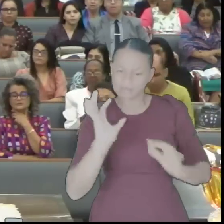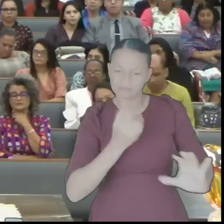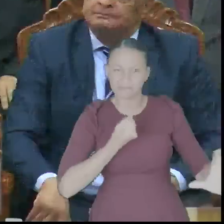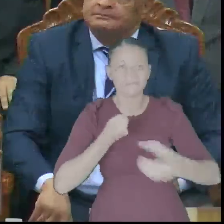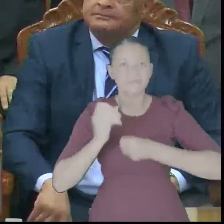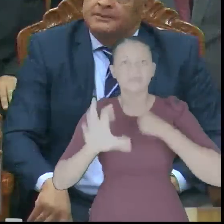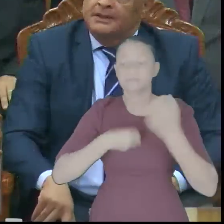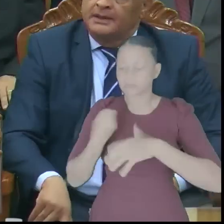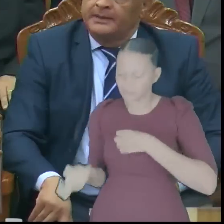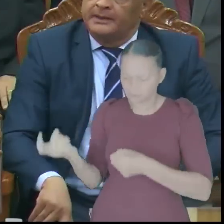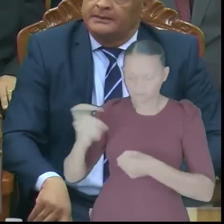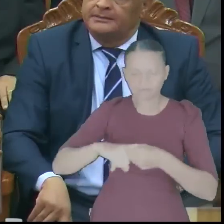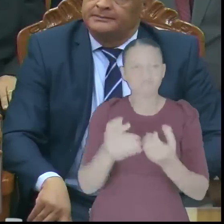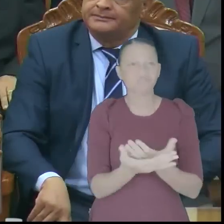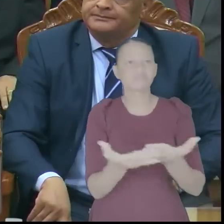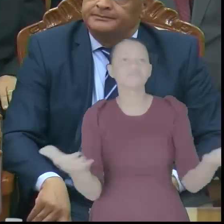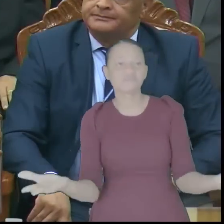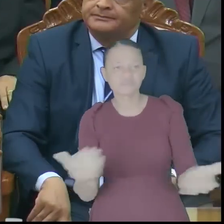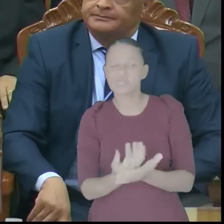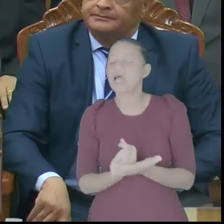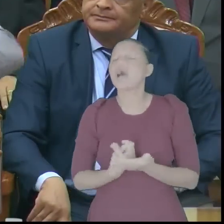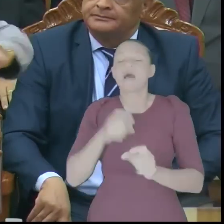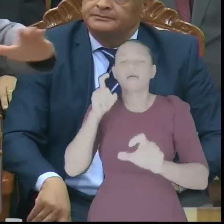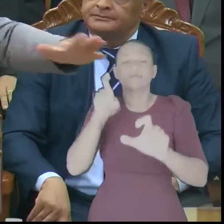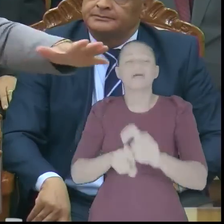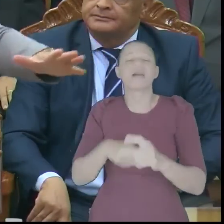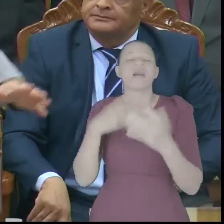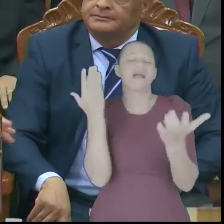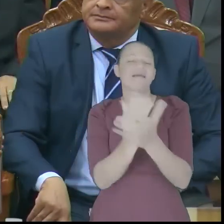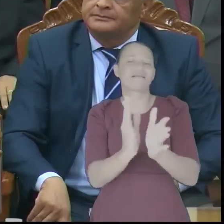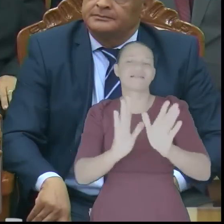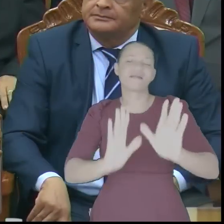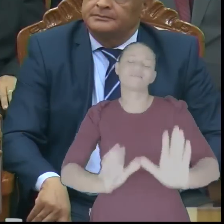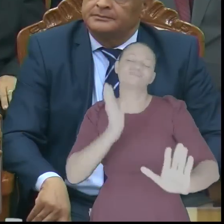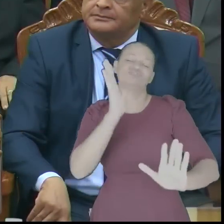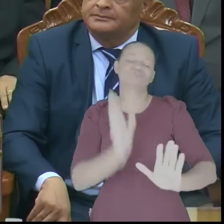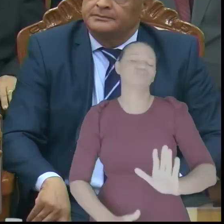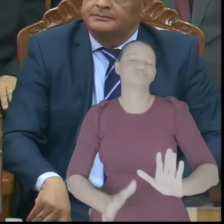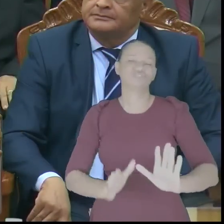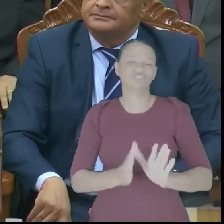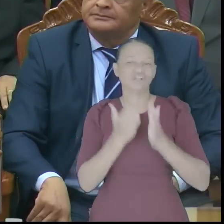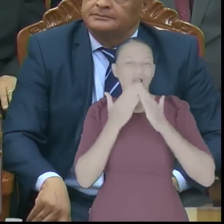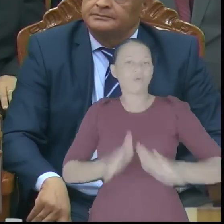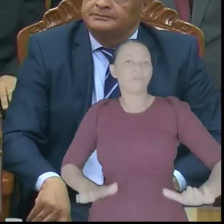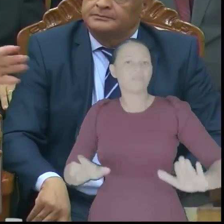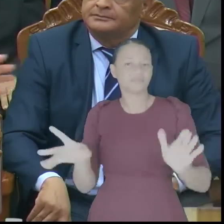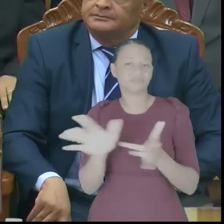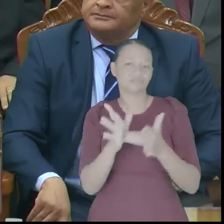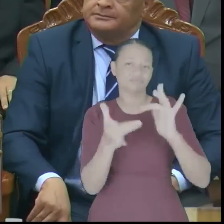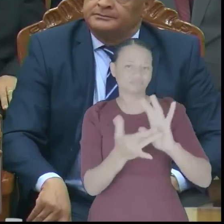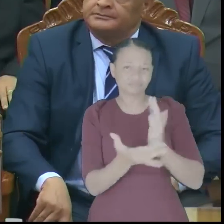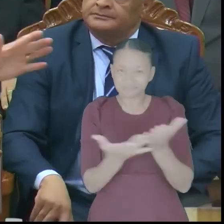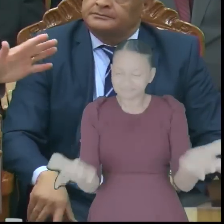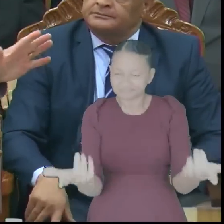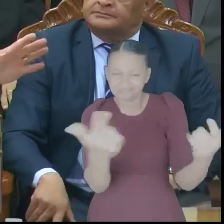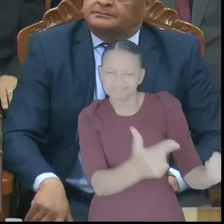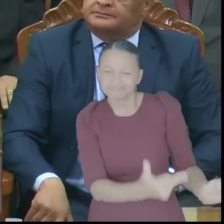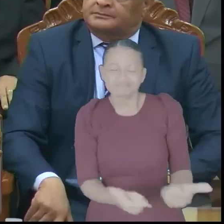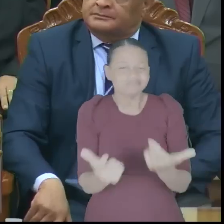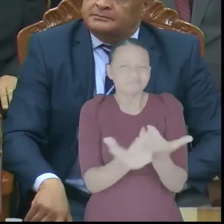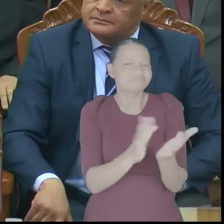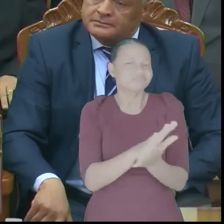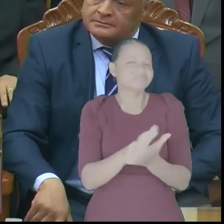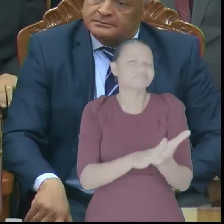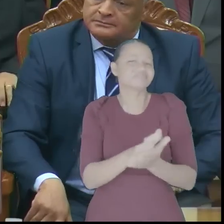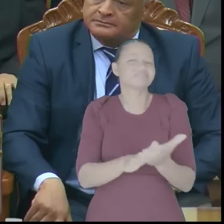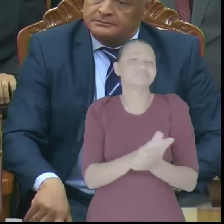nos trazer de volta. A dívida foi paga. Se a dívida foi paga, não tem mais nada, a